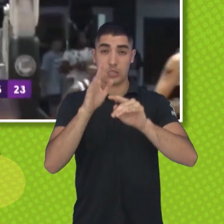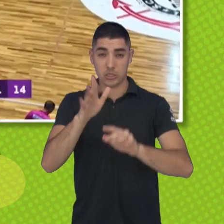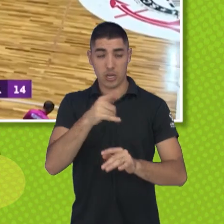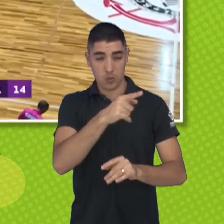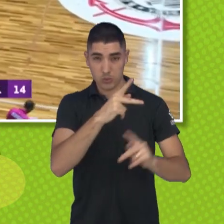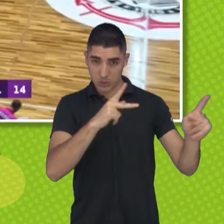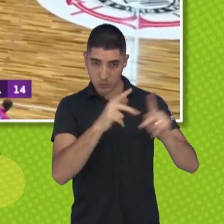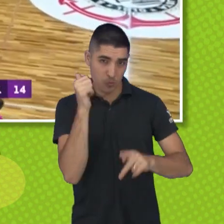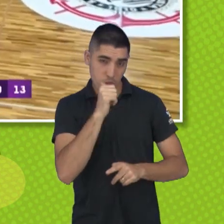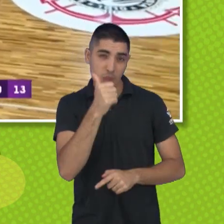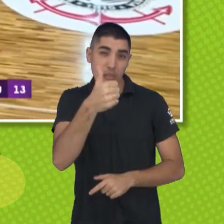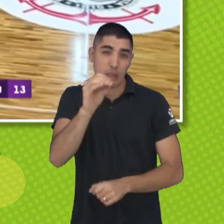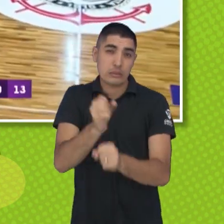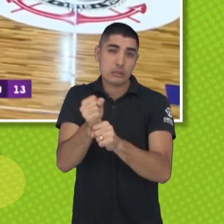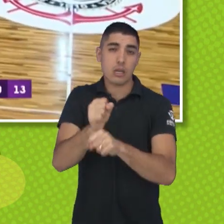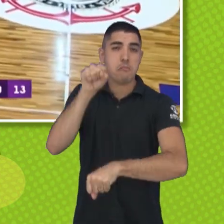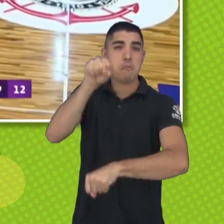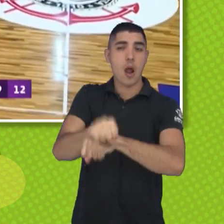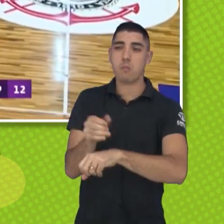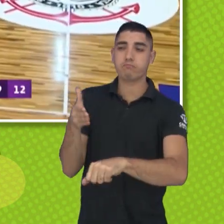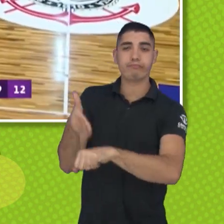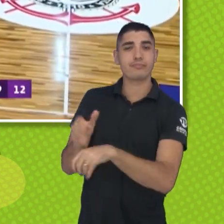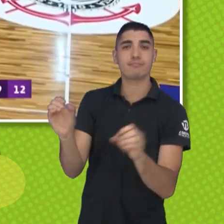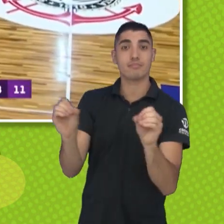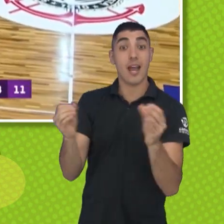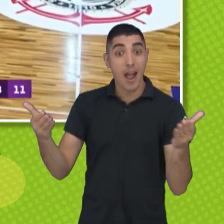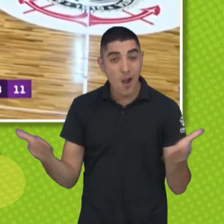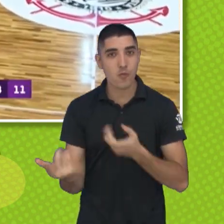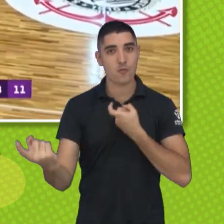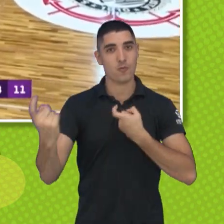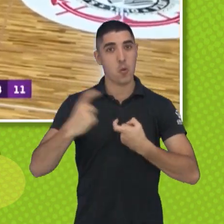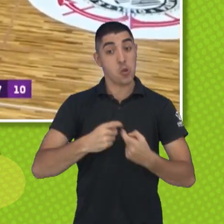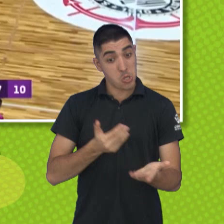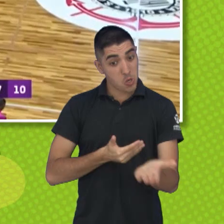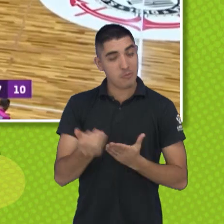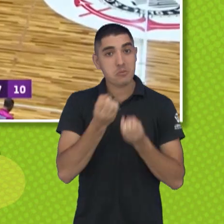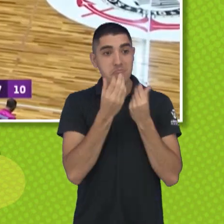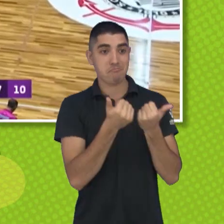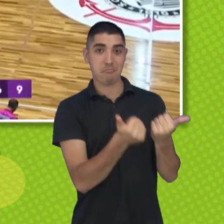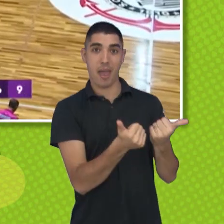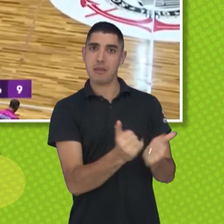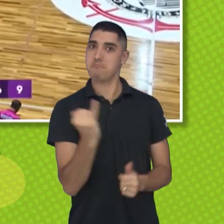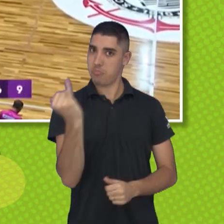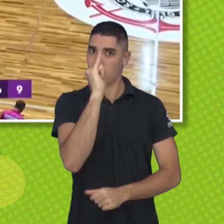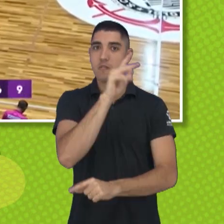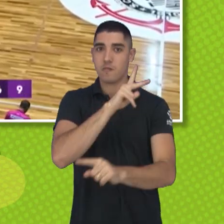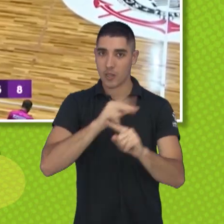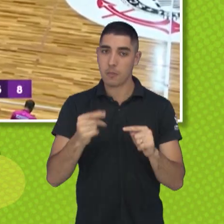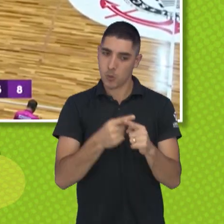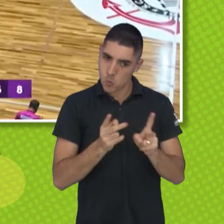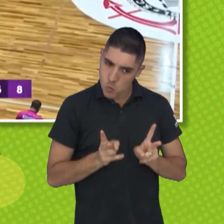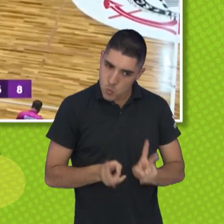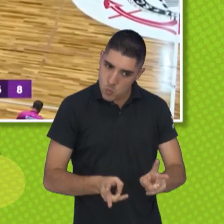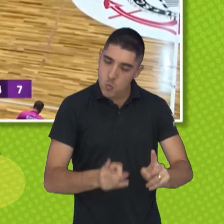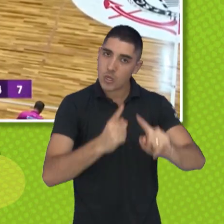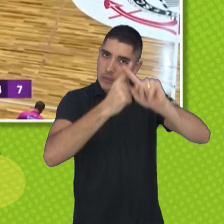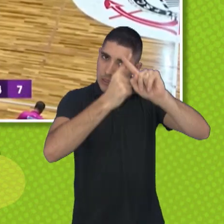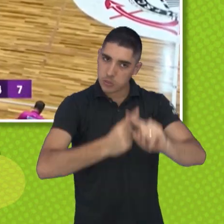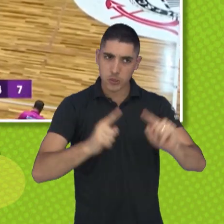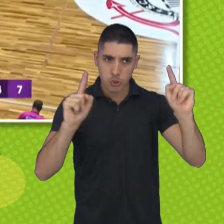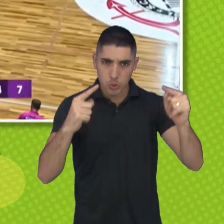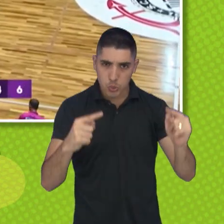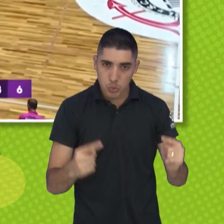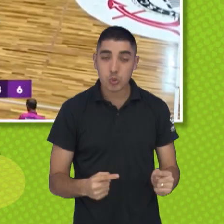a Liga Nacional e agora, como você falou, né, estreia com a mão direita, importante vitória para dar sequência no campeonato aí nessa volta,